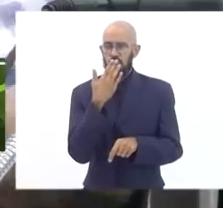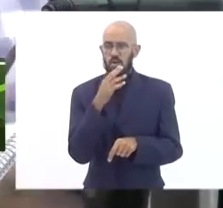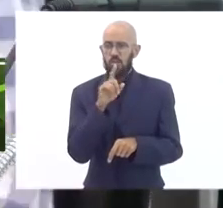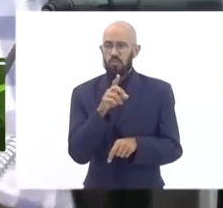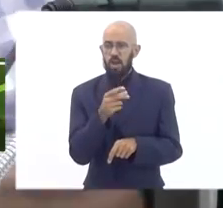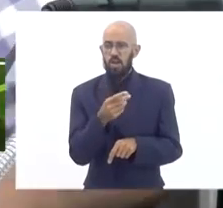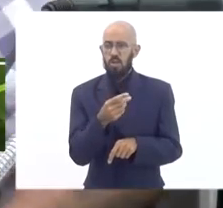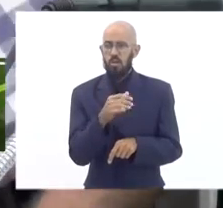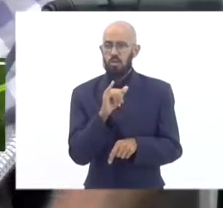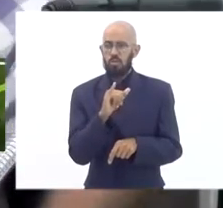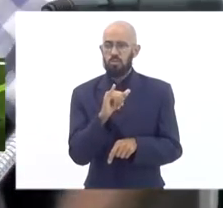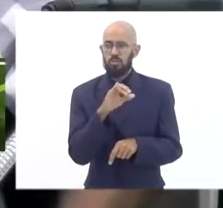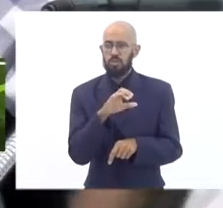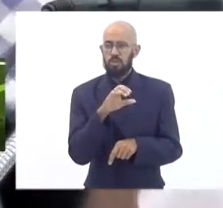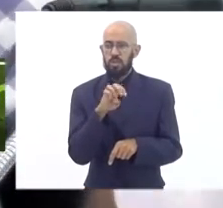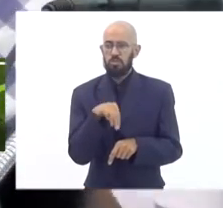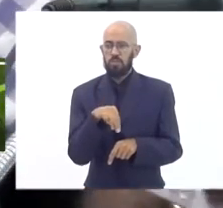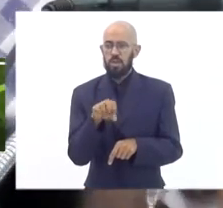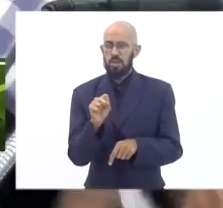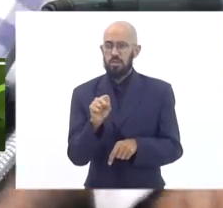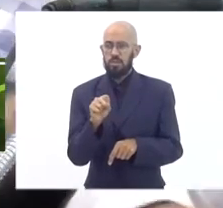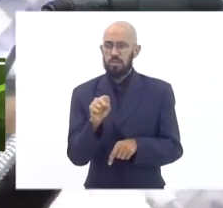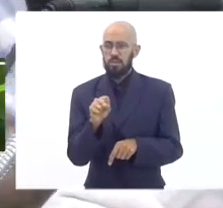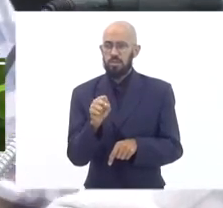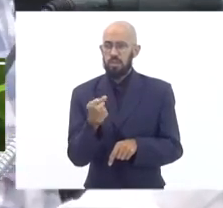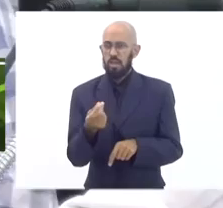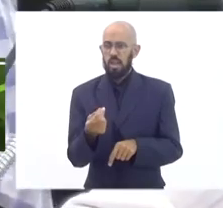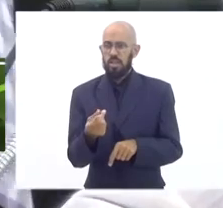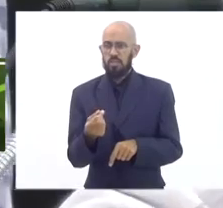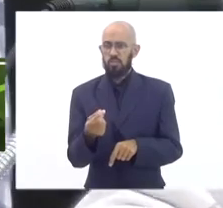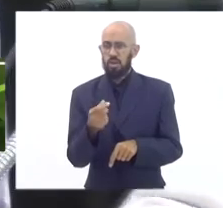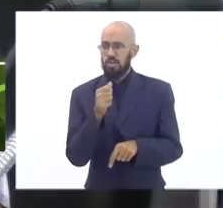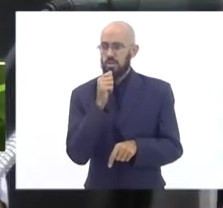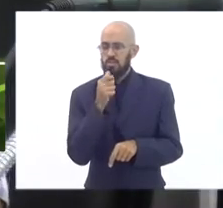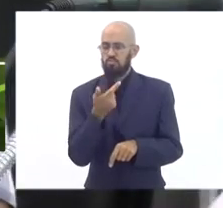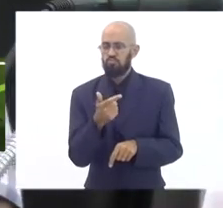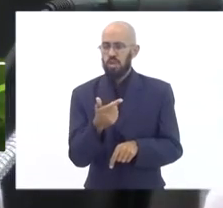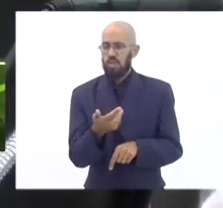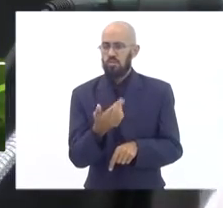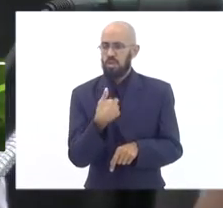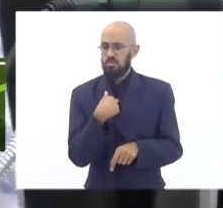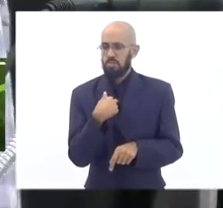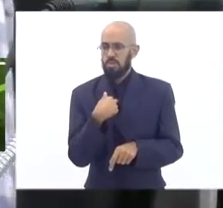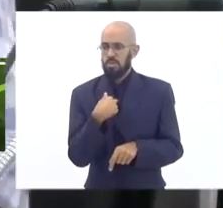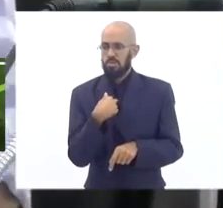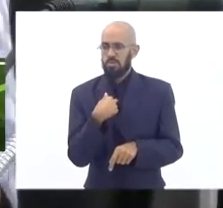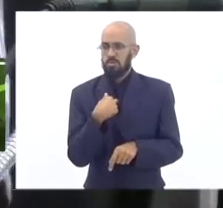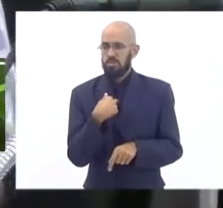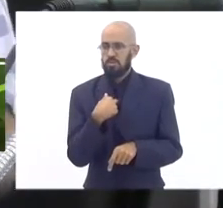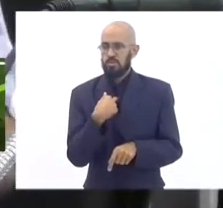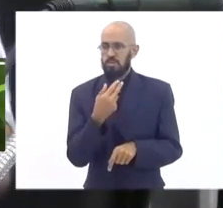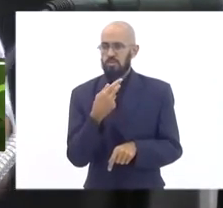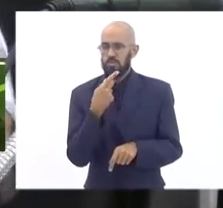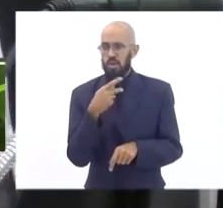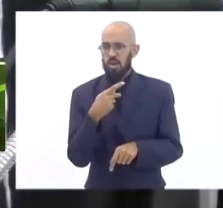ICMS na tarifa. Não foi ainda. Quer dizer, está se